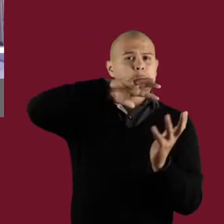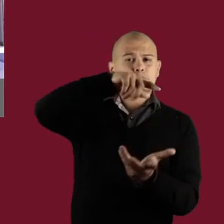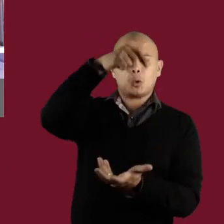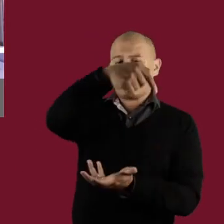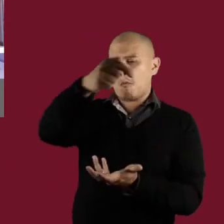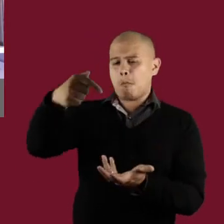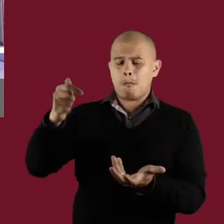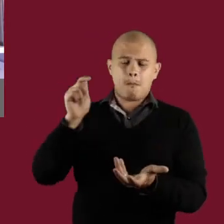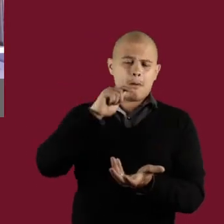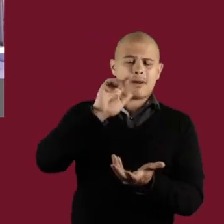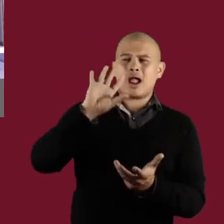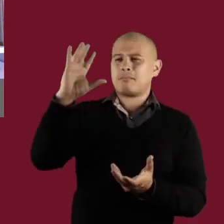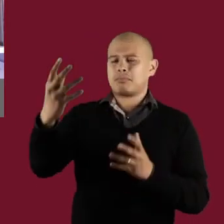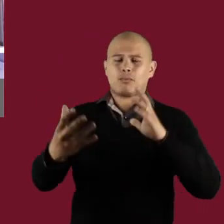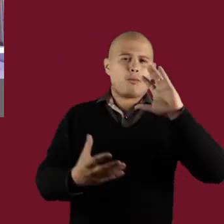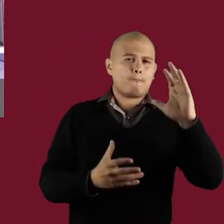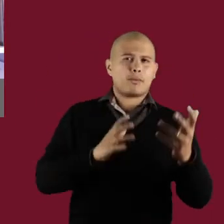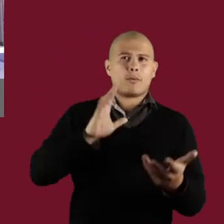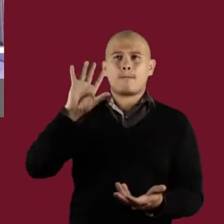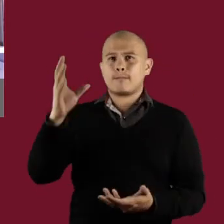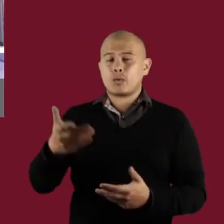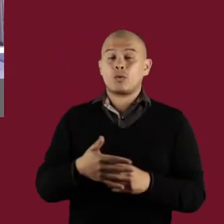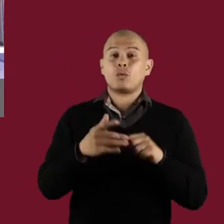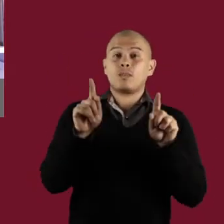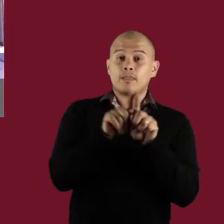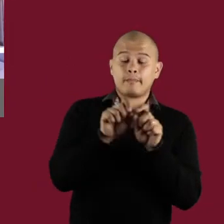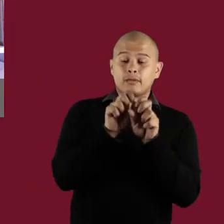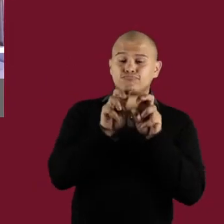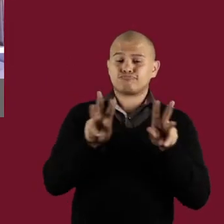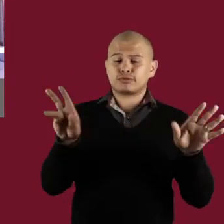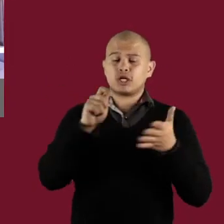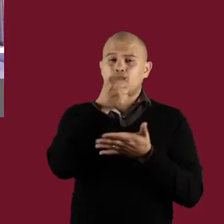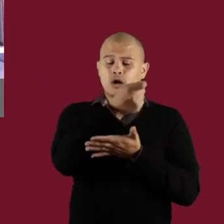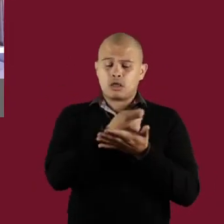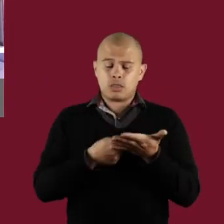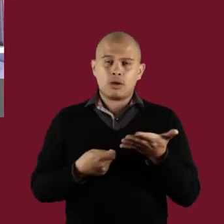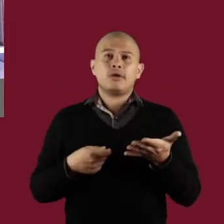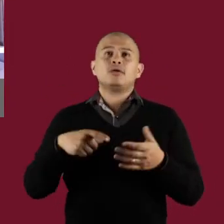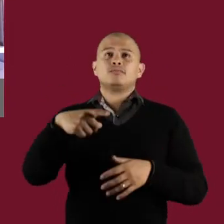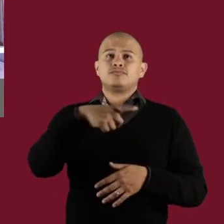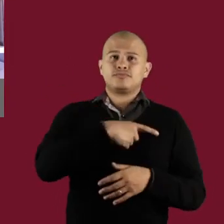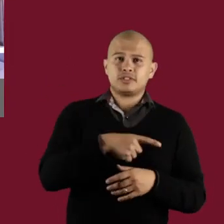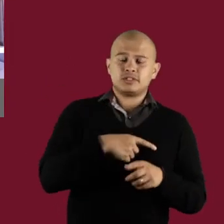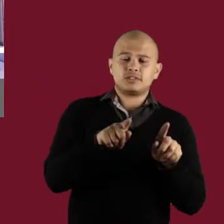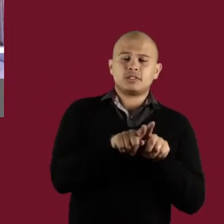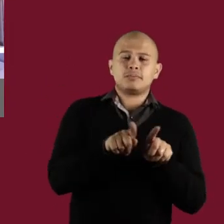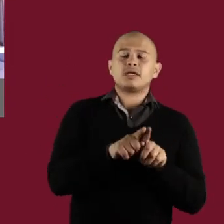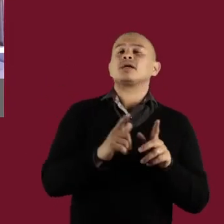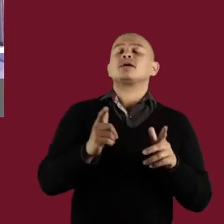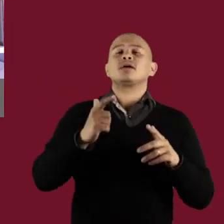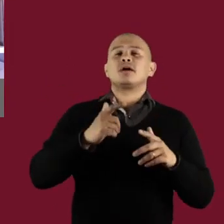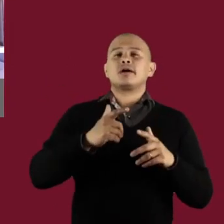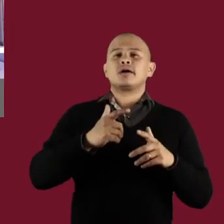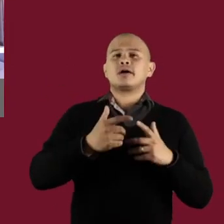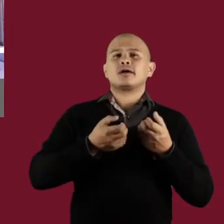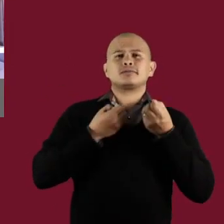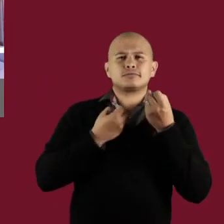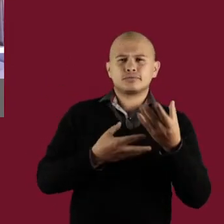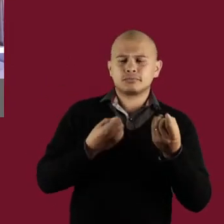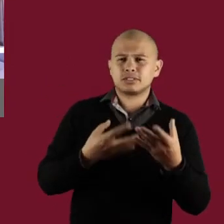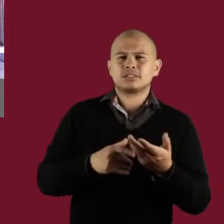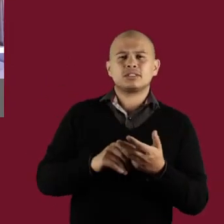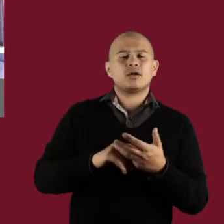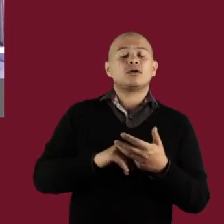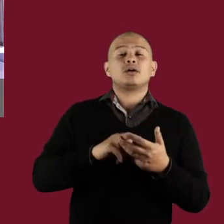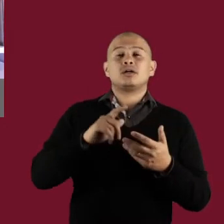relatórios das Nações Unidas. Você pode encontrar lá séries, pode encontrar muito conteúdo